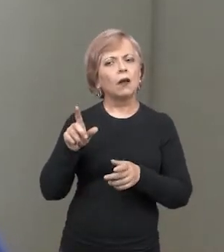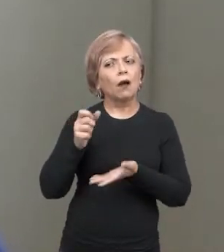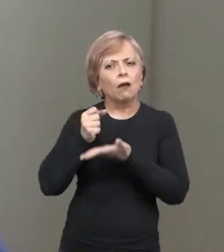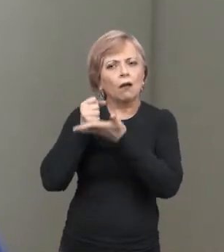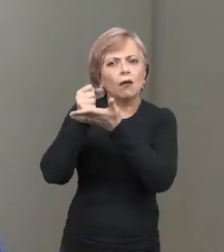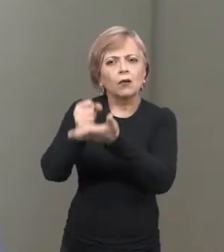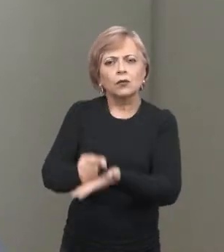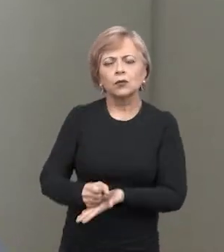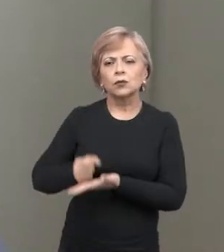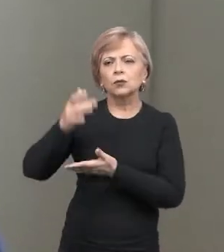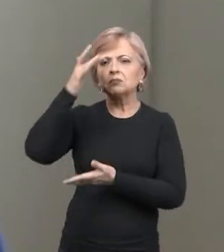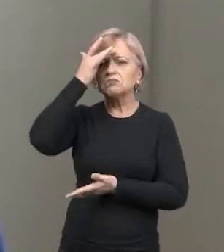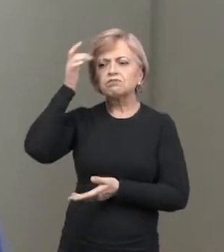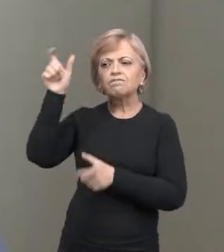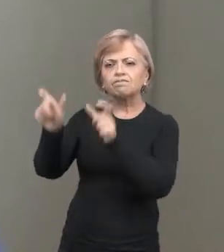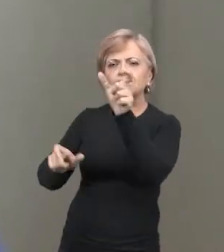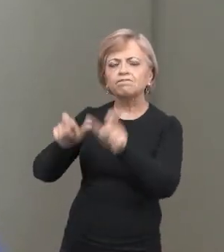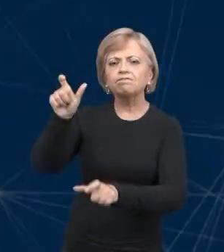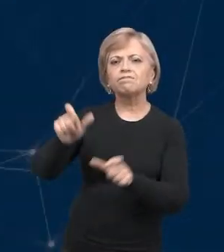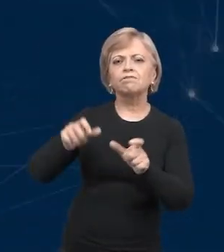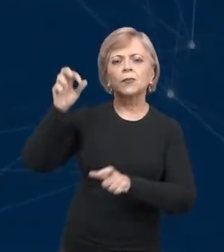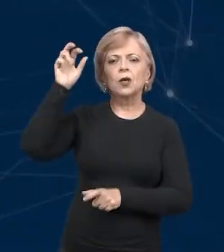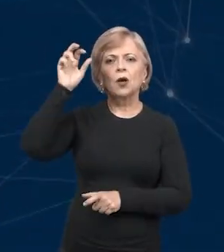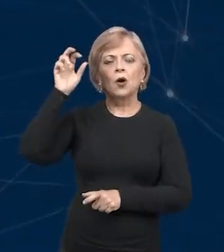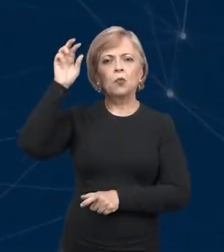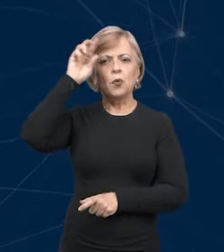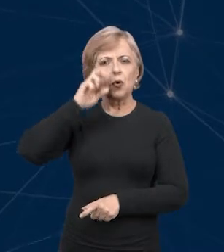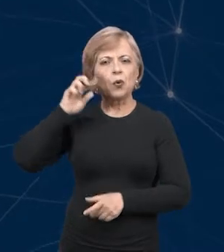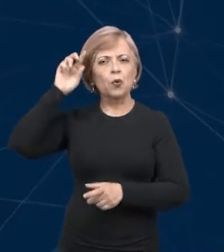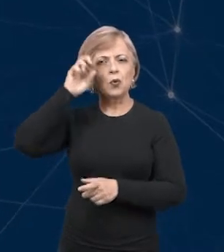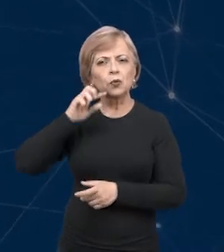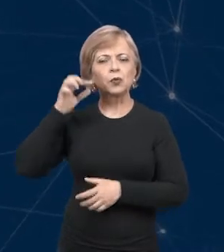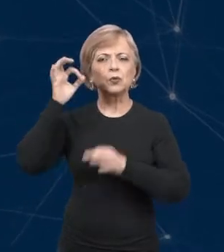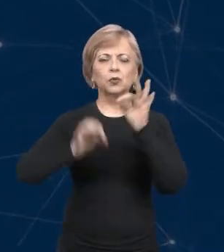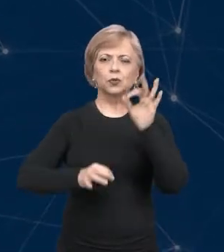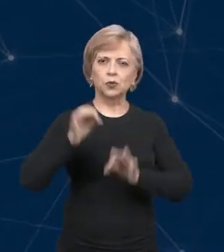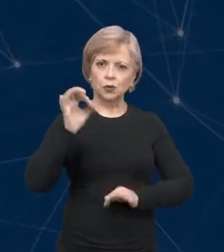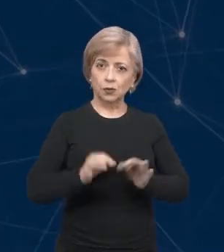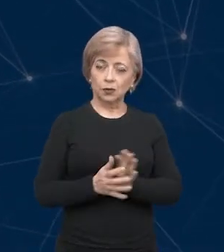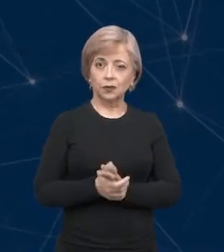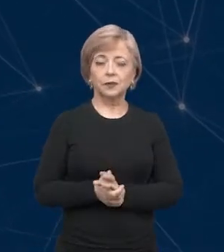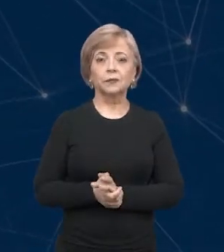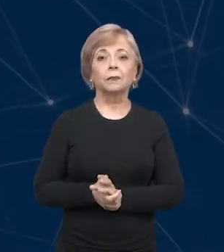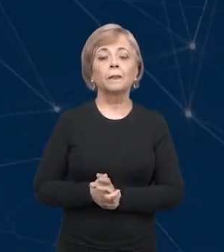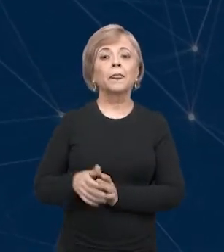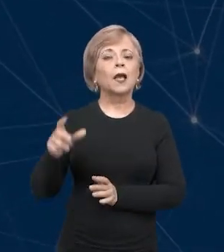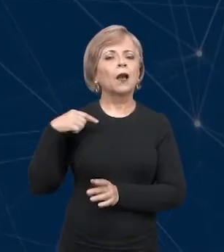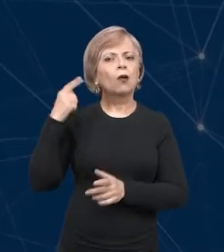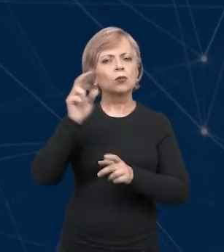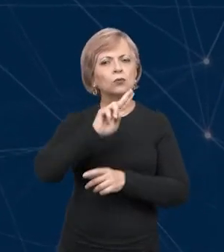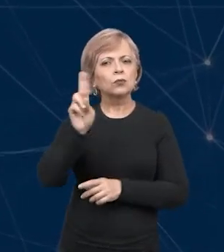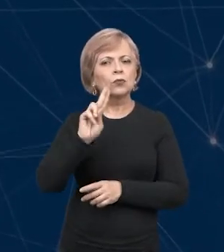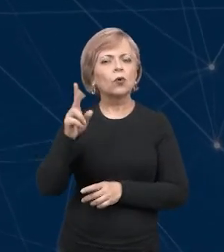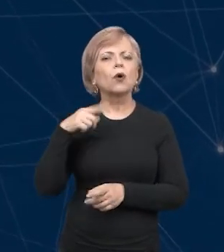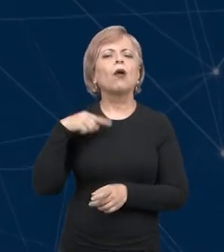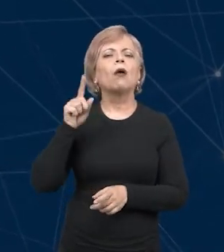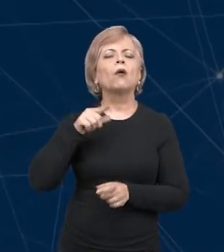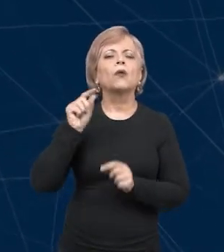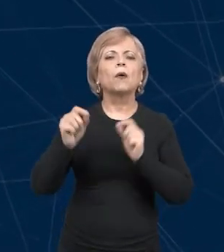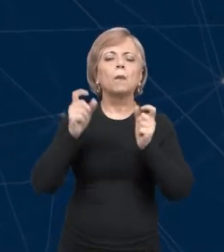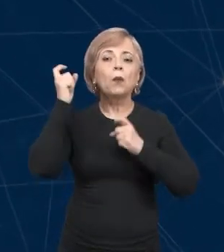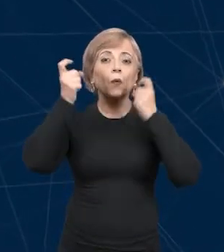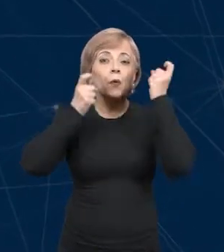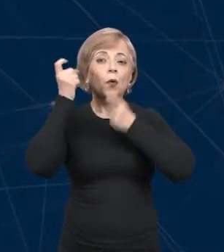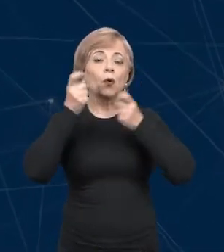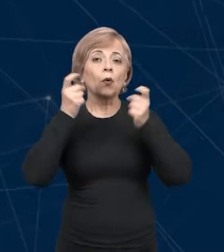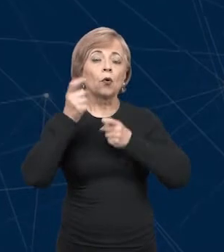ao promotor de justiça na ponta, e a nossa especialidade, como também consta no nome, são os ilícitos tributários, tanto